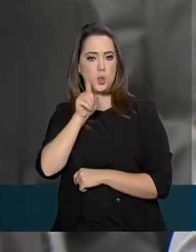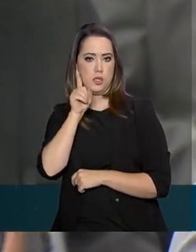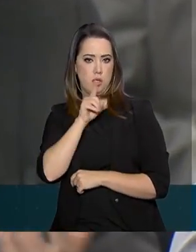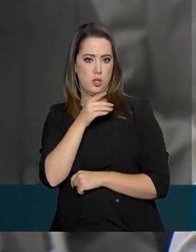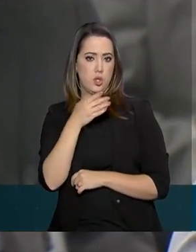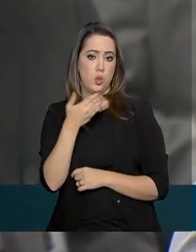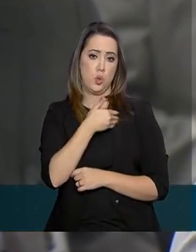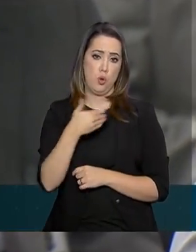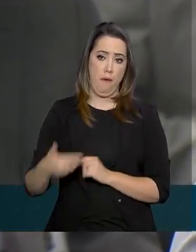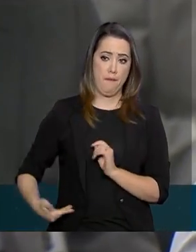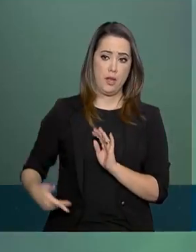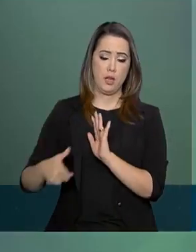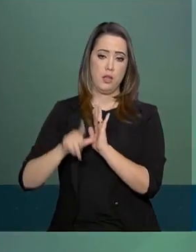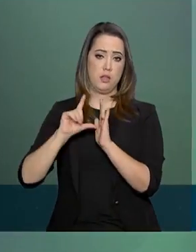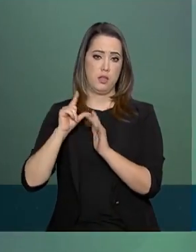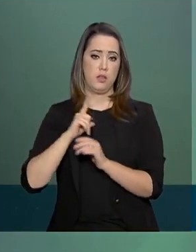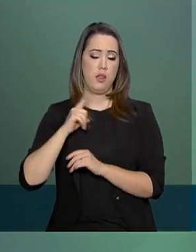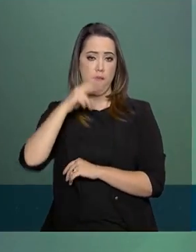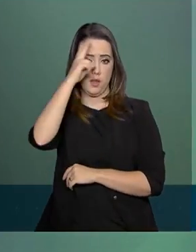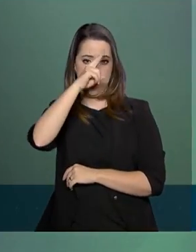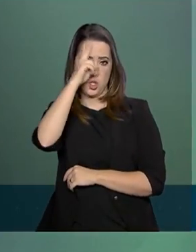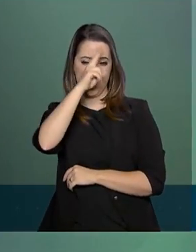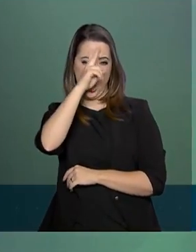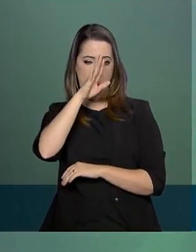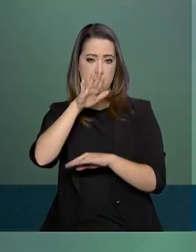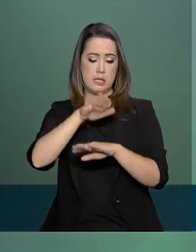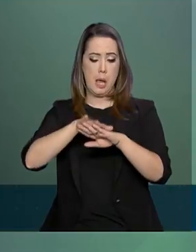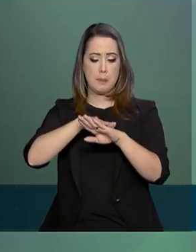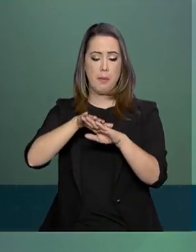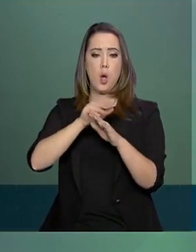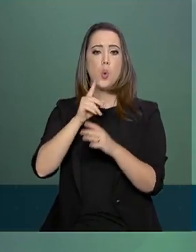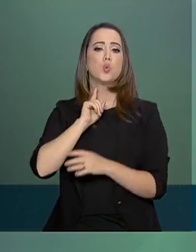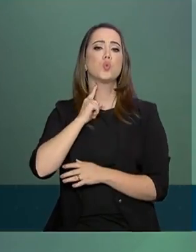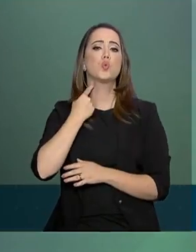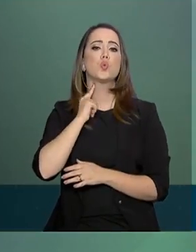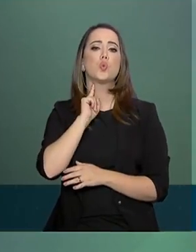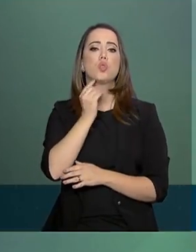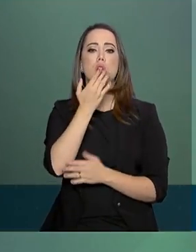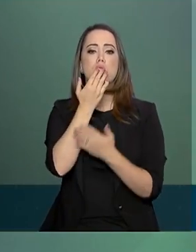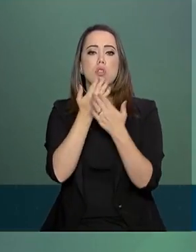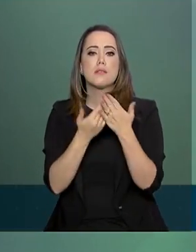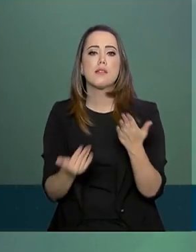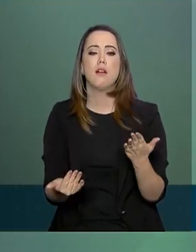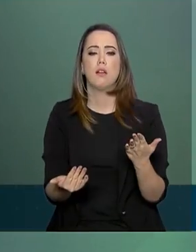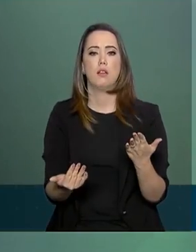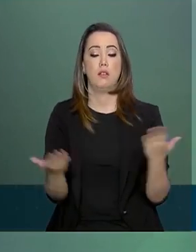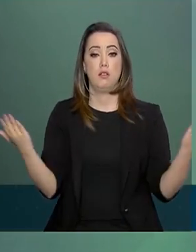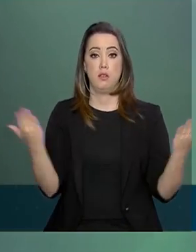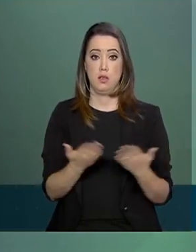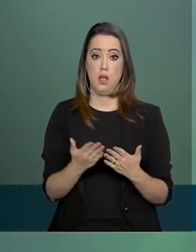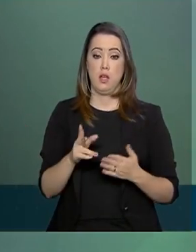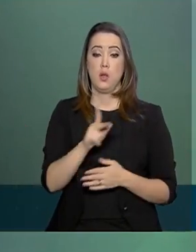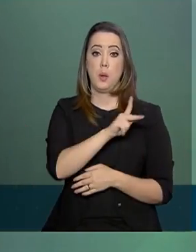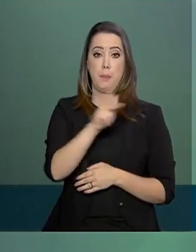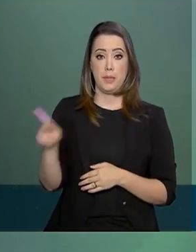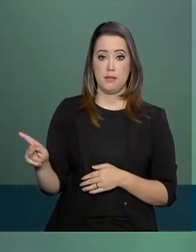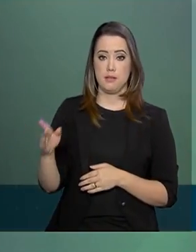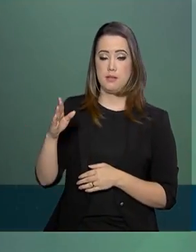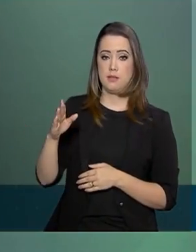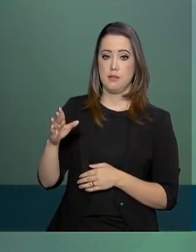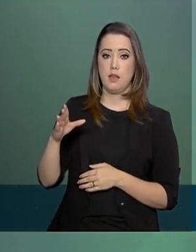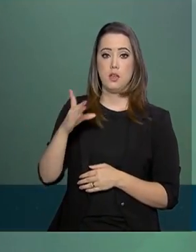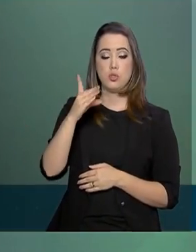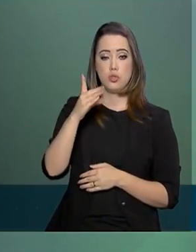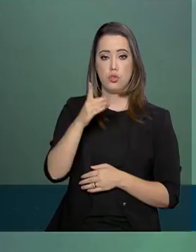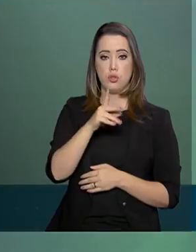recentemente teve na sua história as mãos sujas de sangue e agora a defesa da da presidente dilma conseguiu